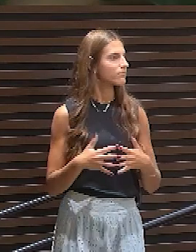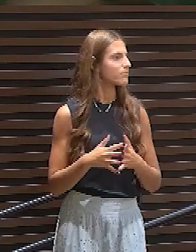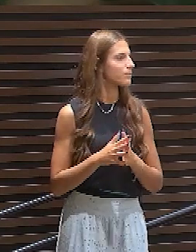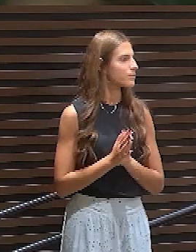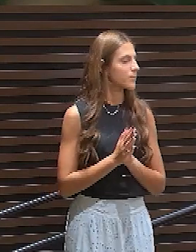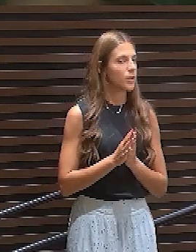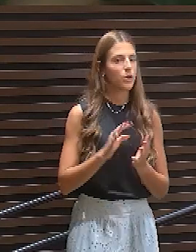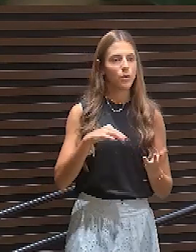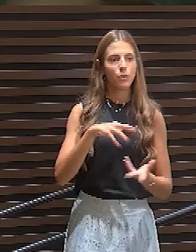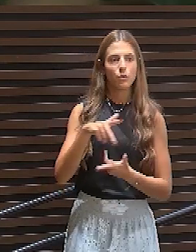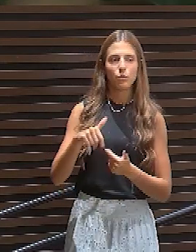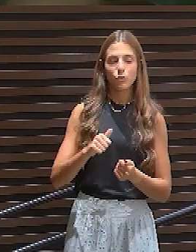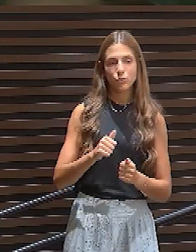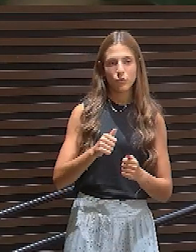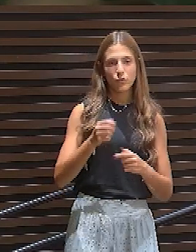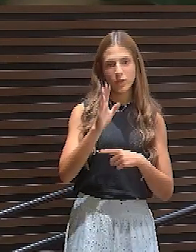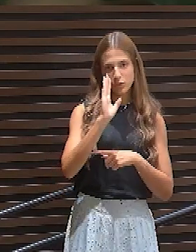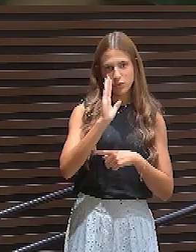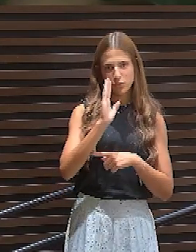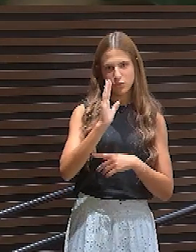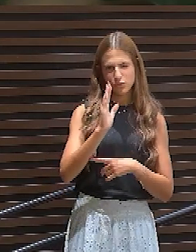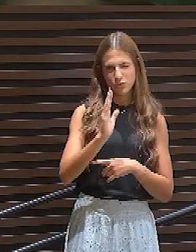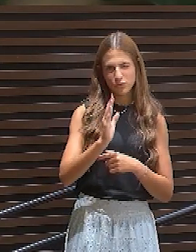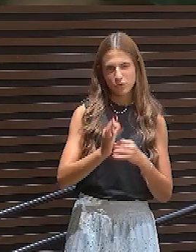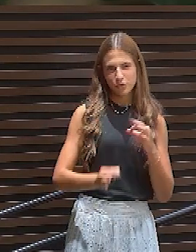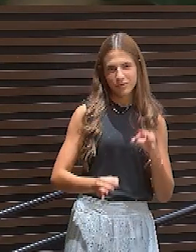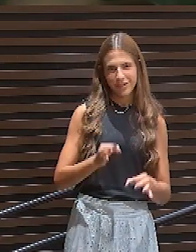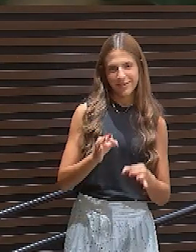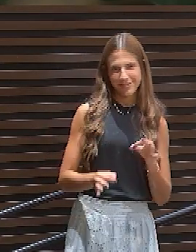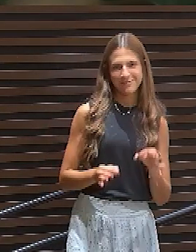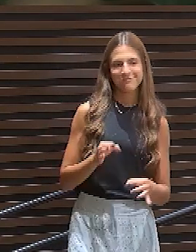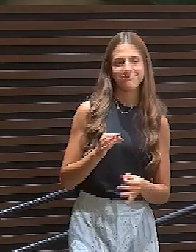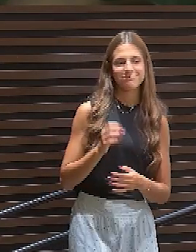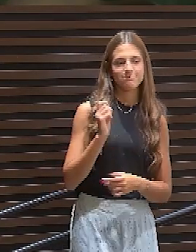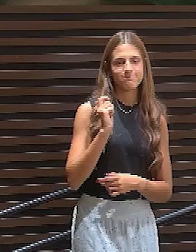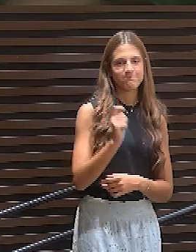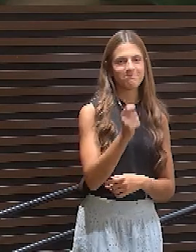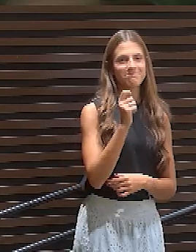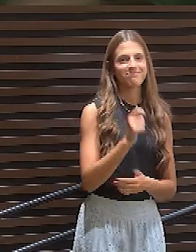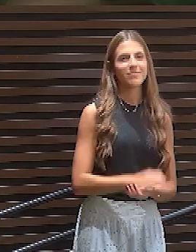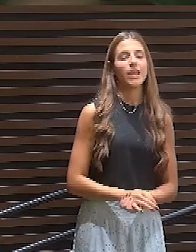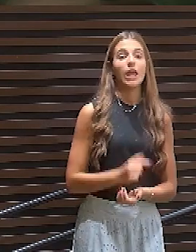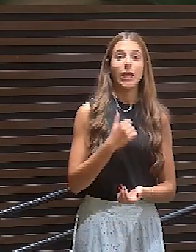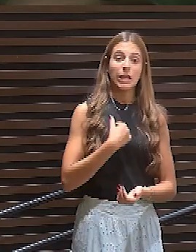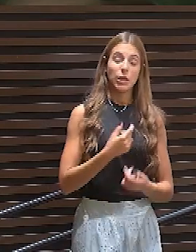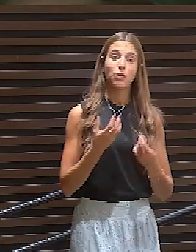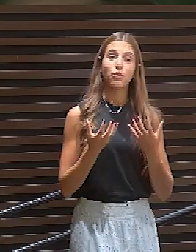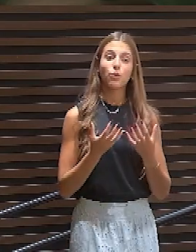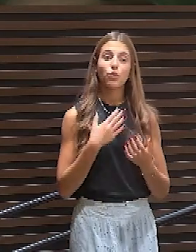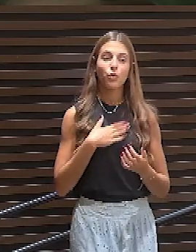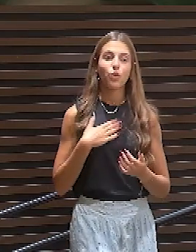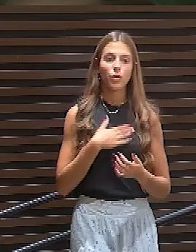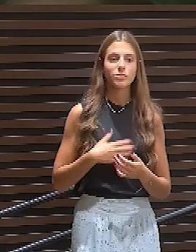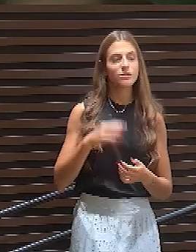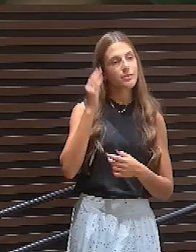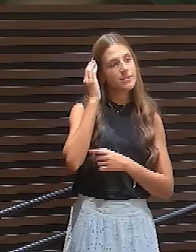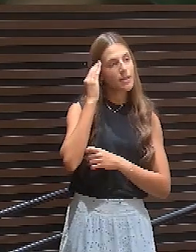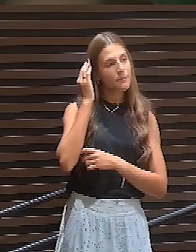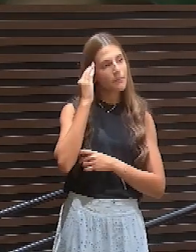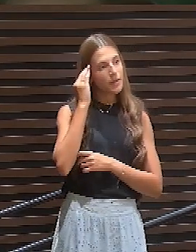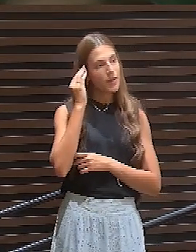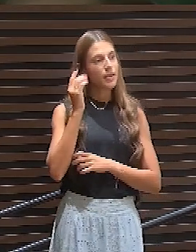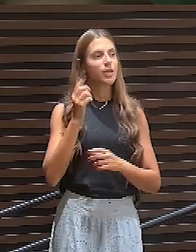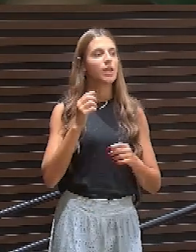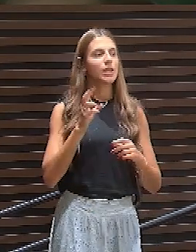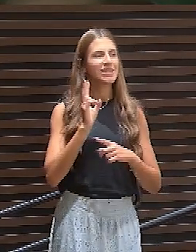O mundo foi julgado. Eu gosto sempre de saber que todas as vezes que eu prego, eu tenho sucesso